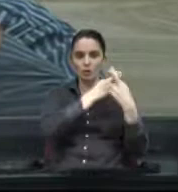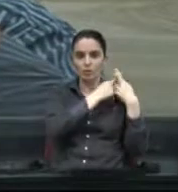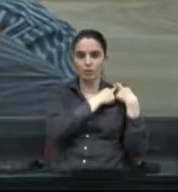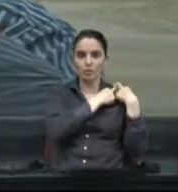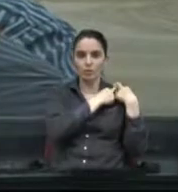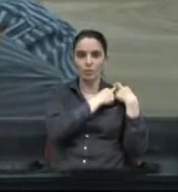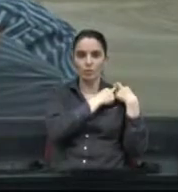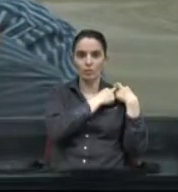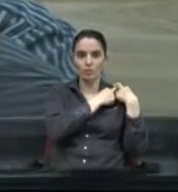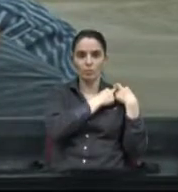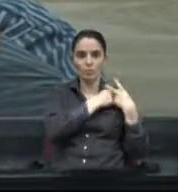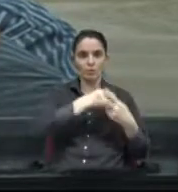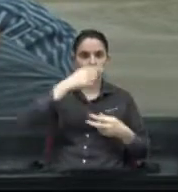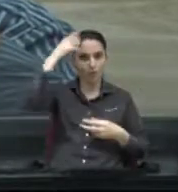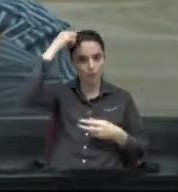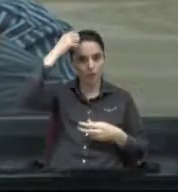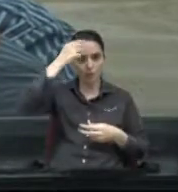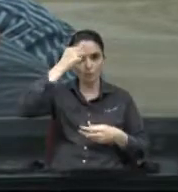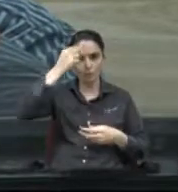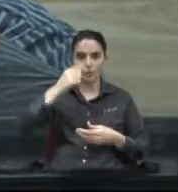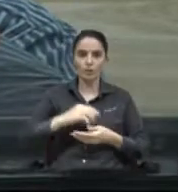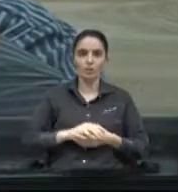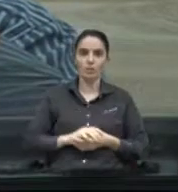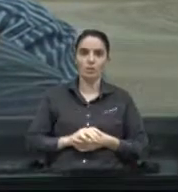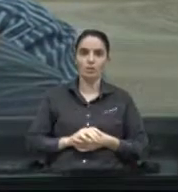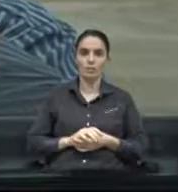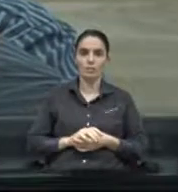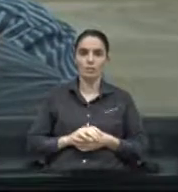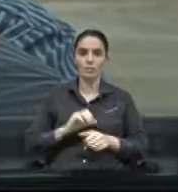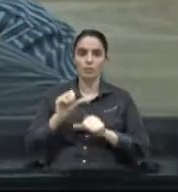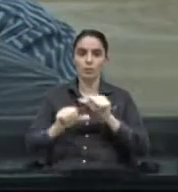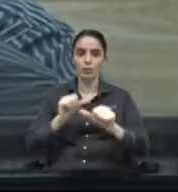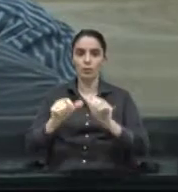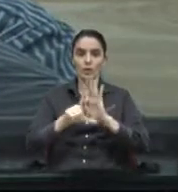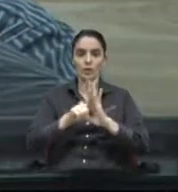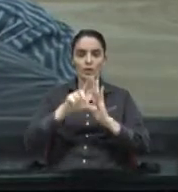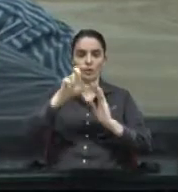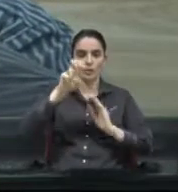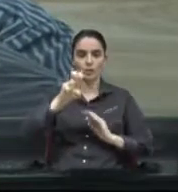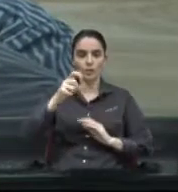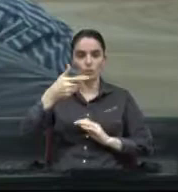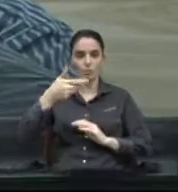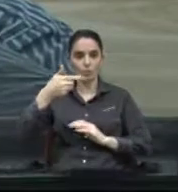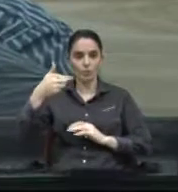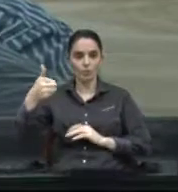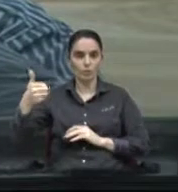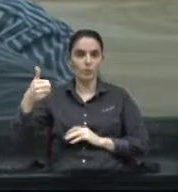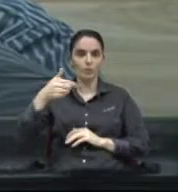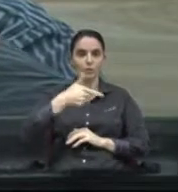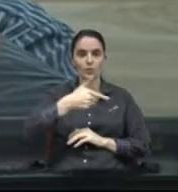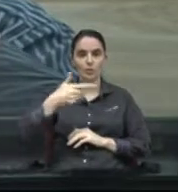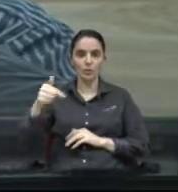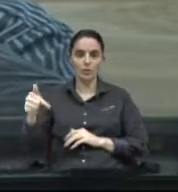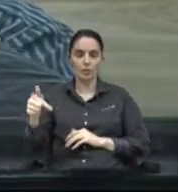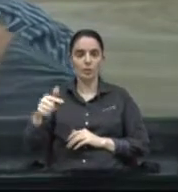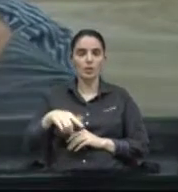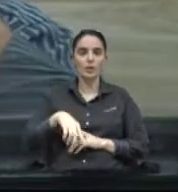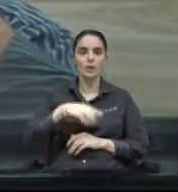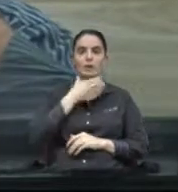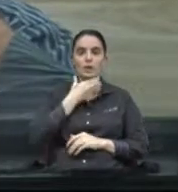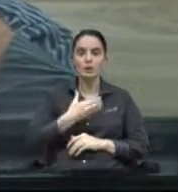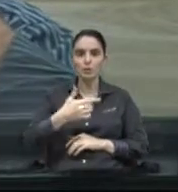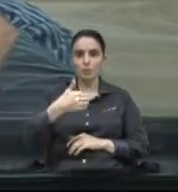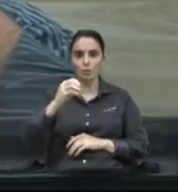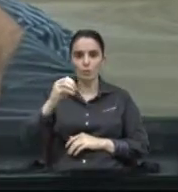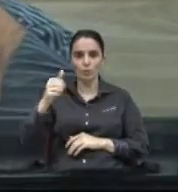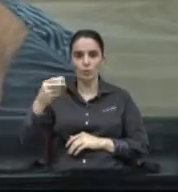82/2017, de autoria do nobre vereador Anderson Cornélio Pereira, que altera a lei 5.211, de 27 de dezembro de